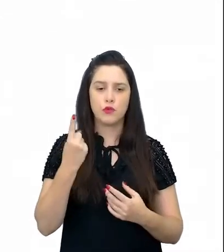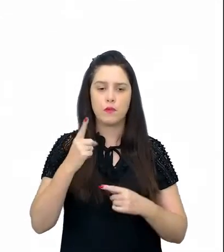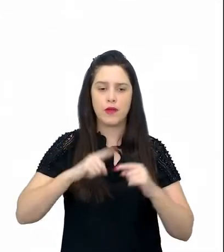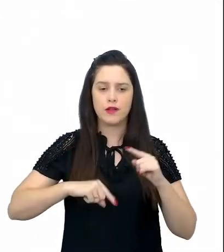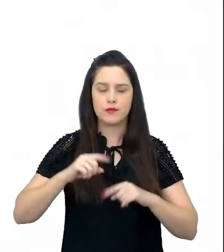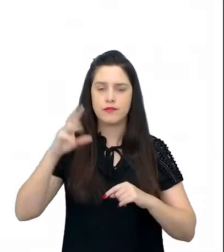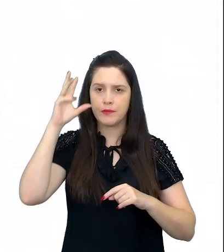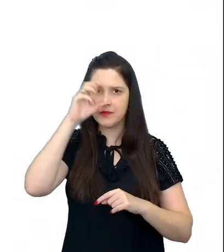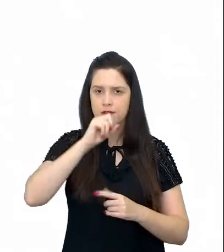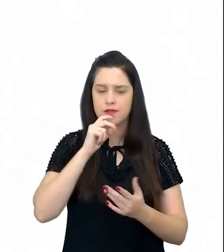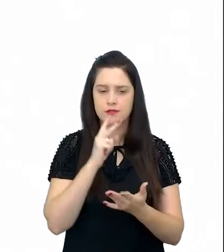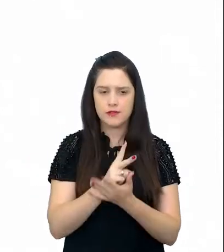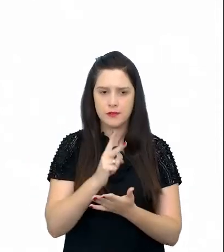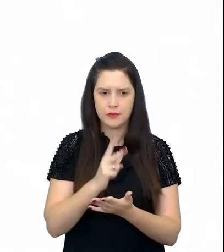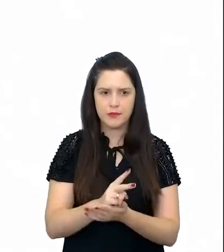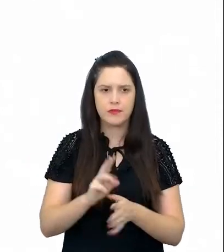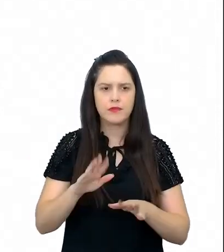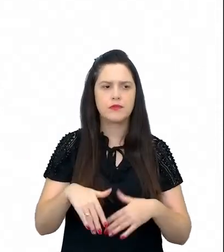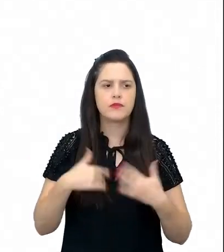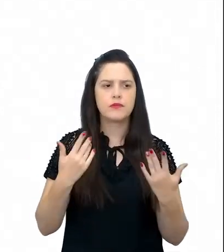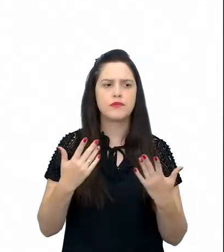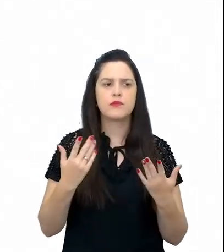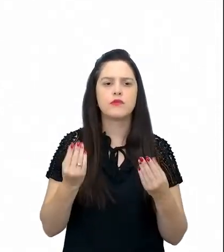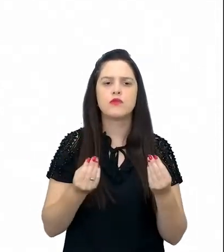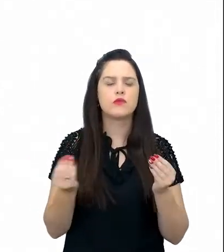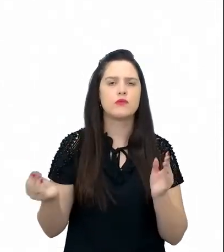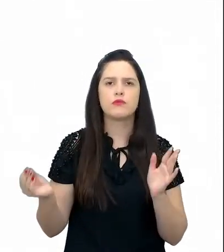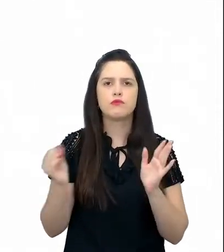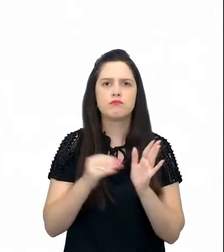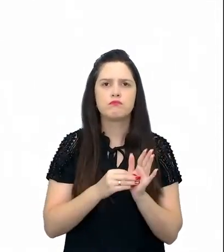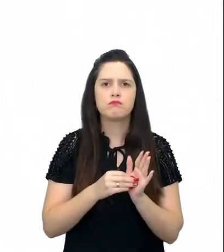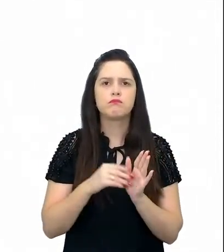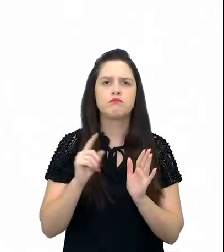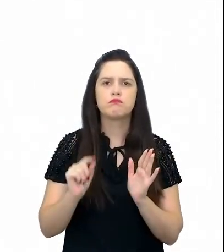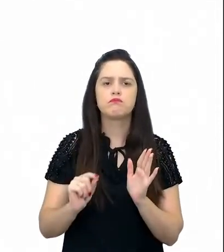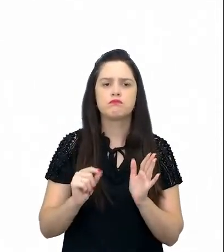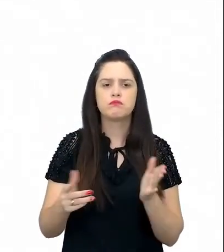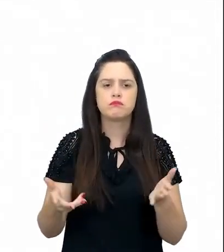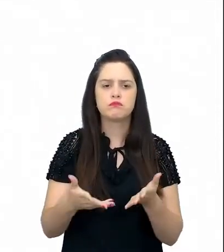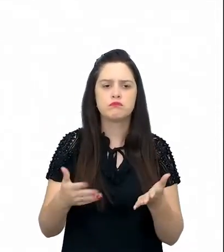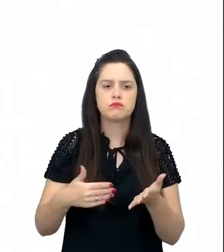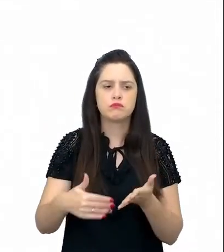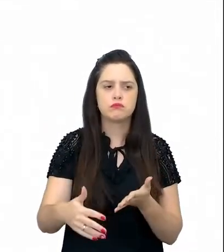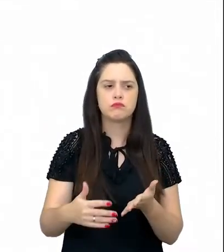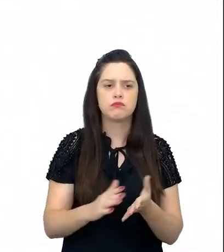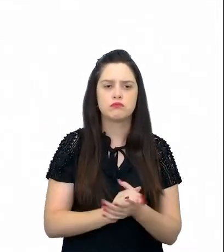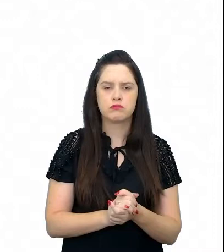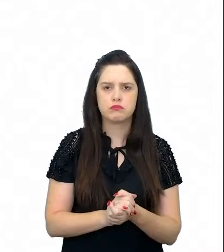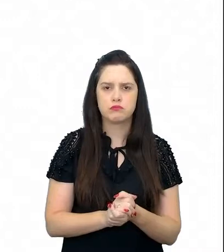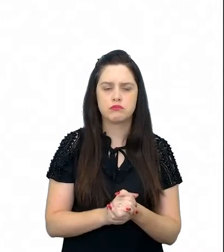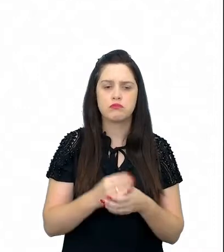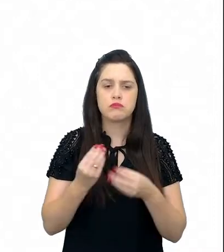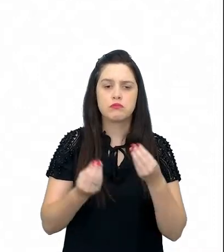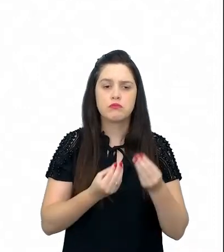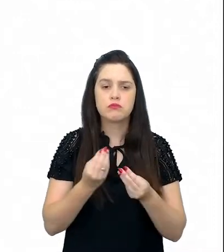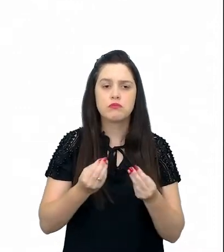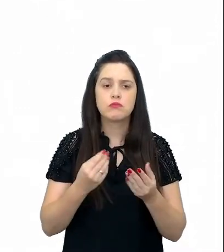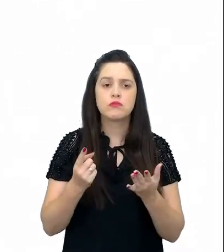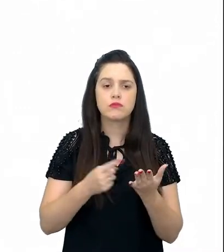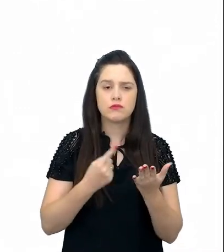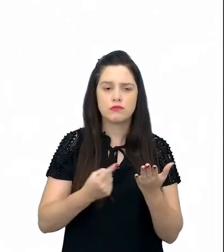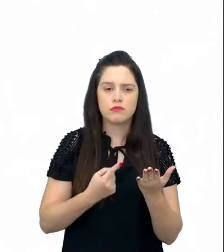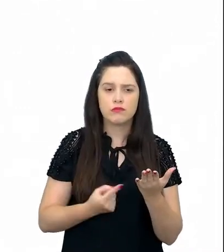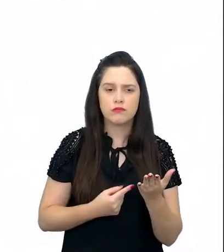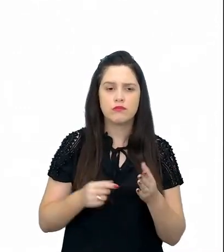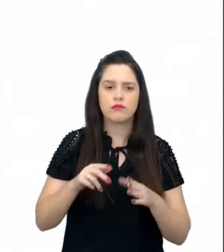material Aprender Sempre. Bom, nossa agenda desse dia de hoje está dividida em 3 momentos. No primeiro momento, nós vamos fazer uma